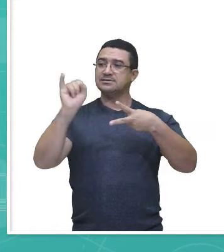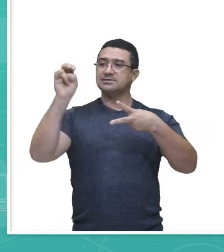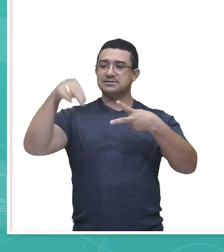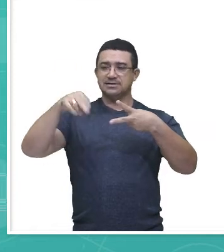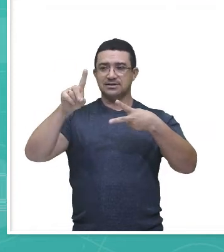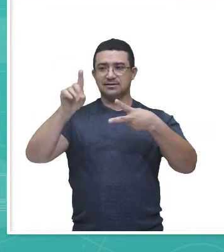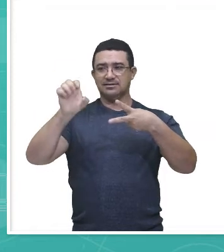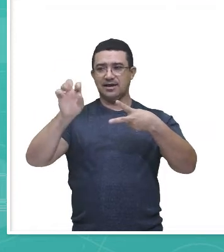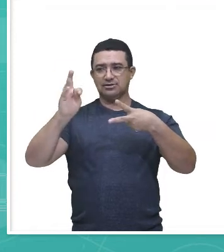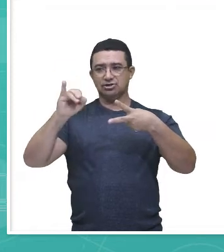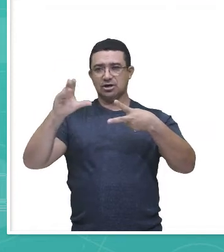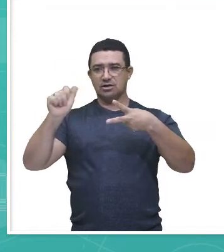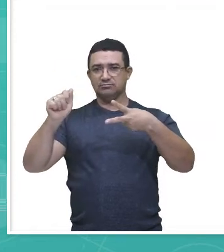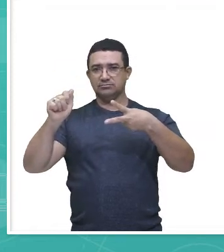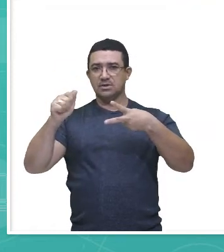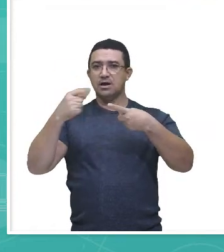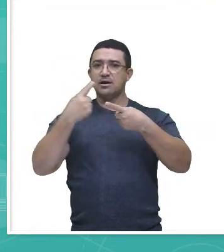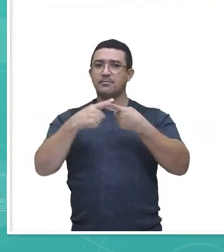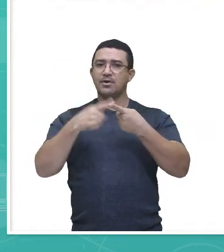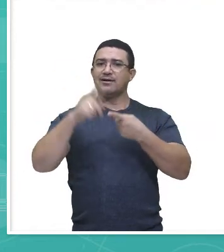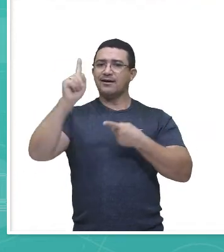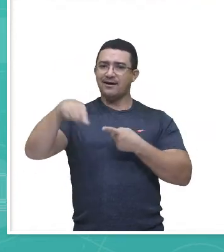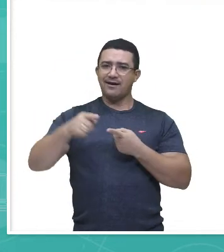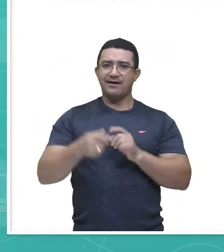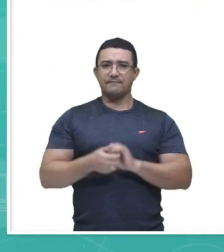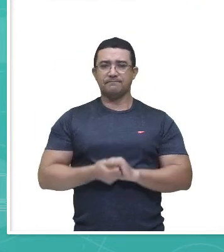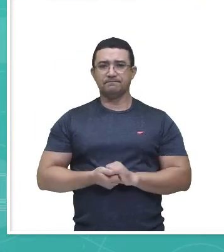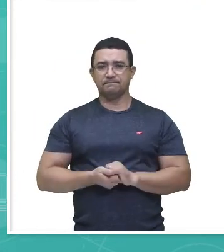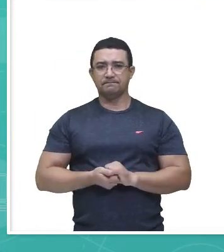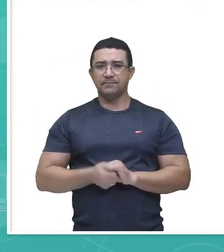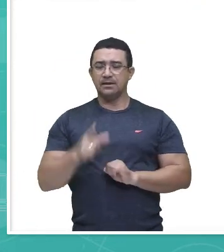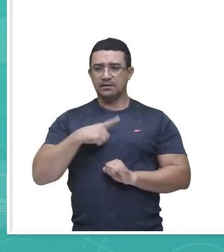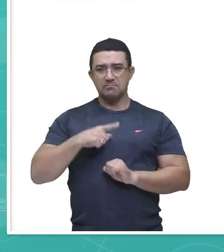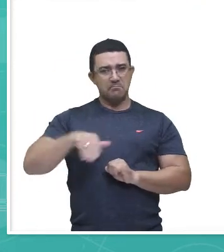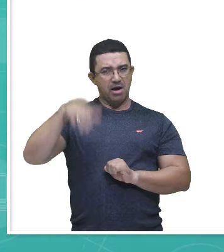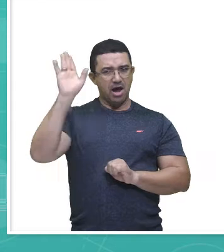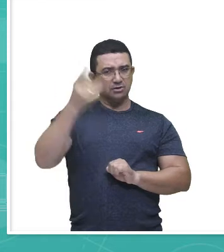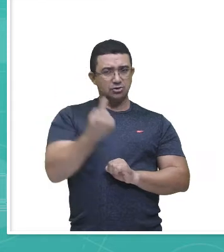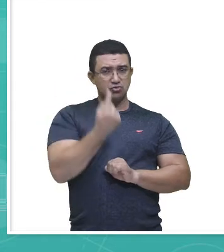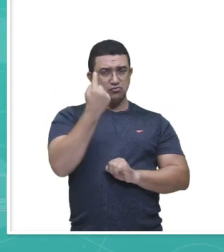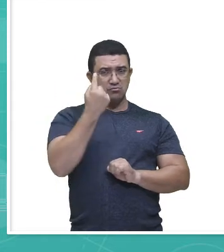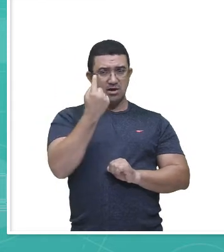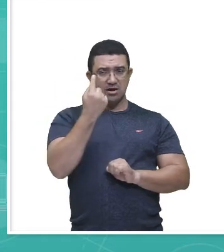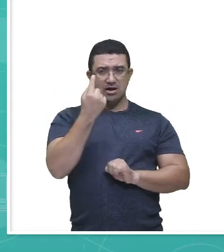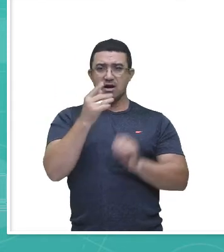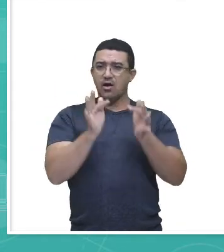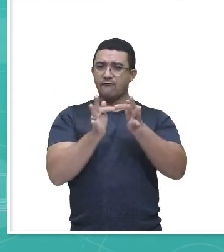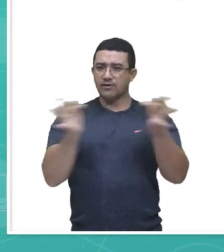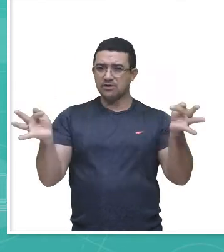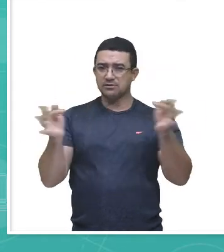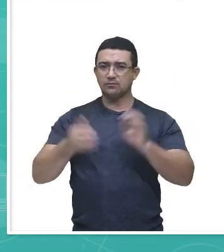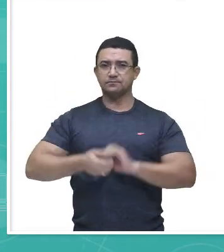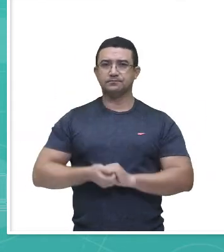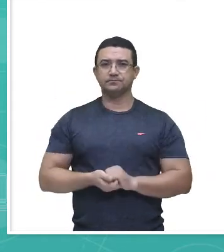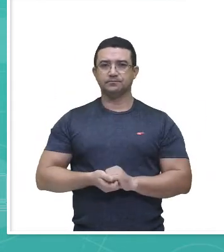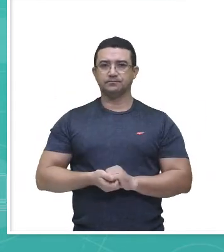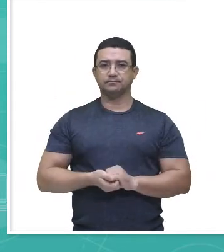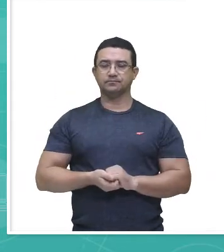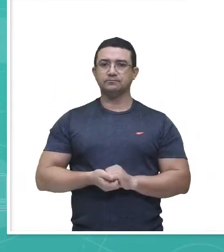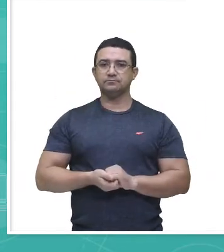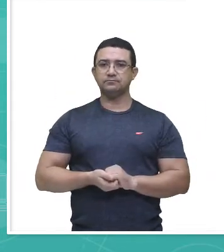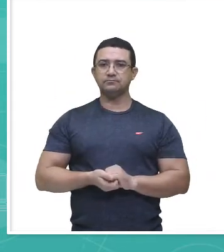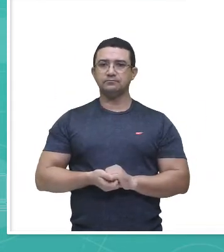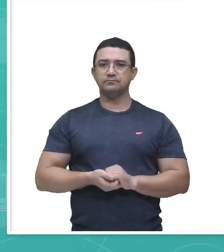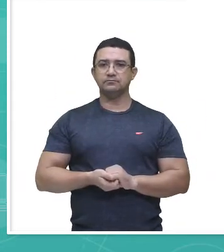composto, porque é formado por mais de uma oração. É